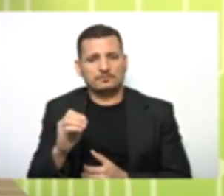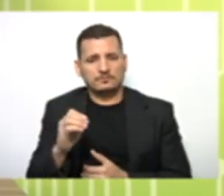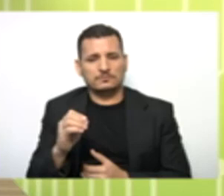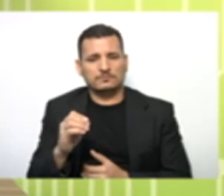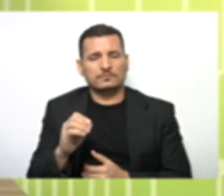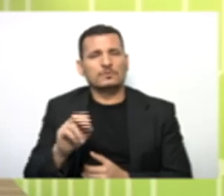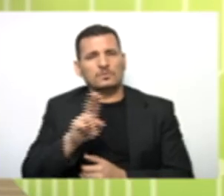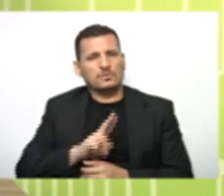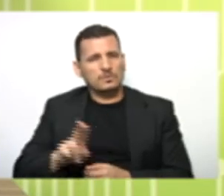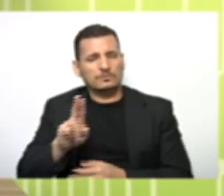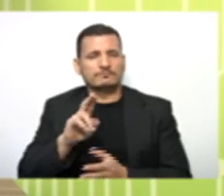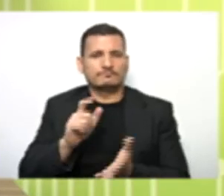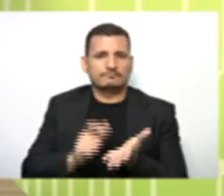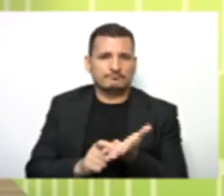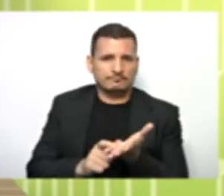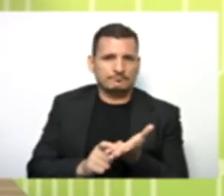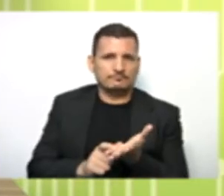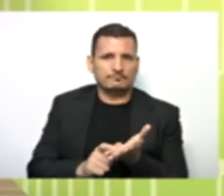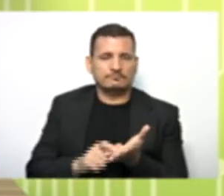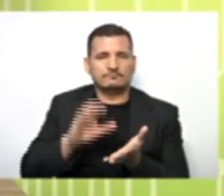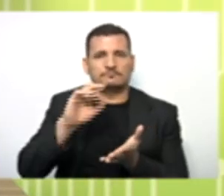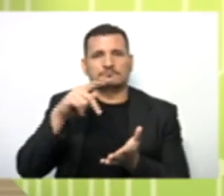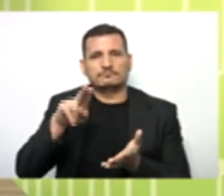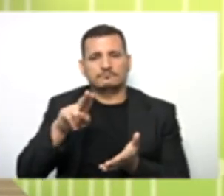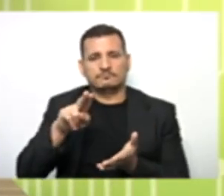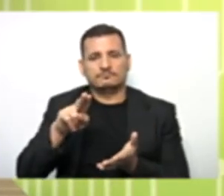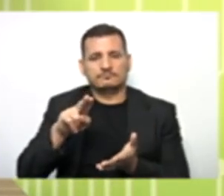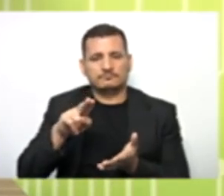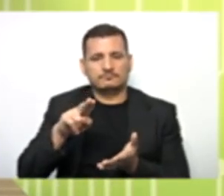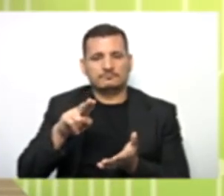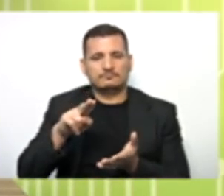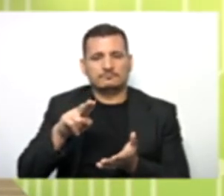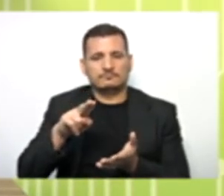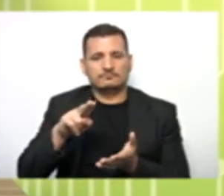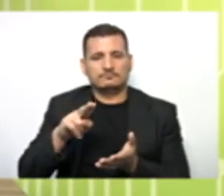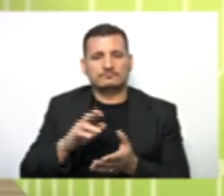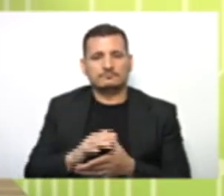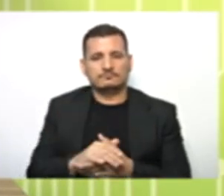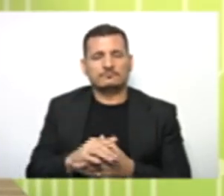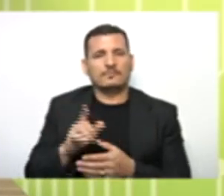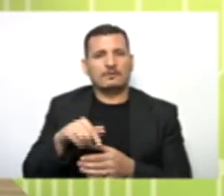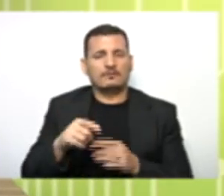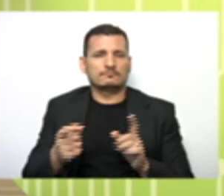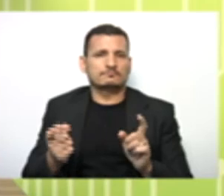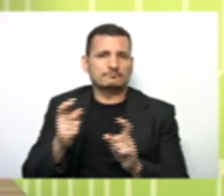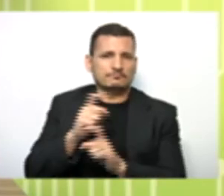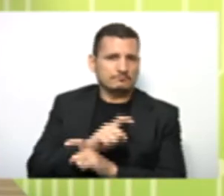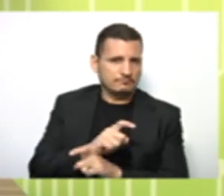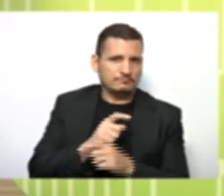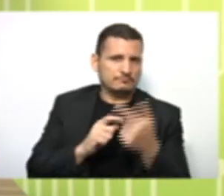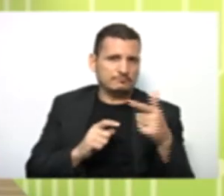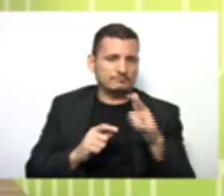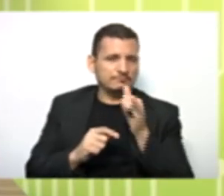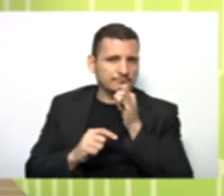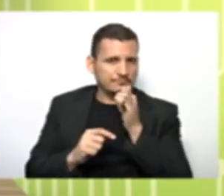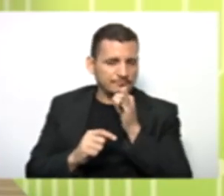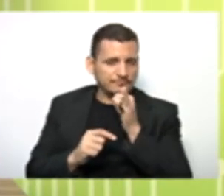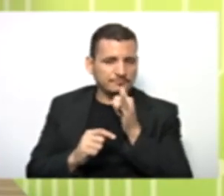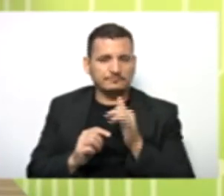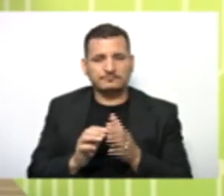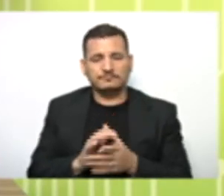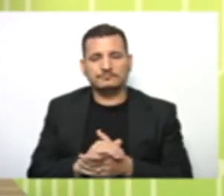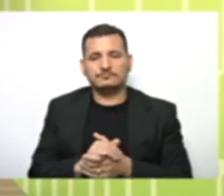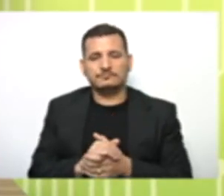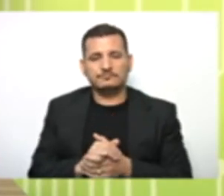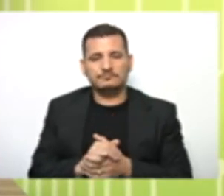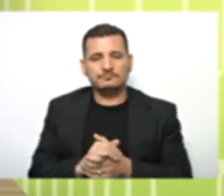uso intenso de processador. São, vamos dizer assim, o contrário do exemplo que a gente mostrou aqui. E é